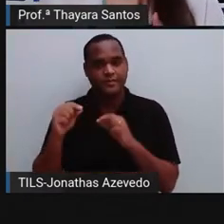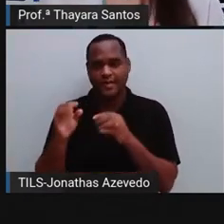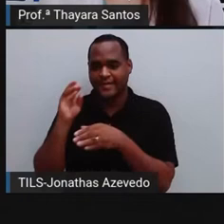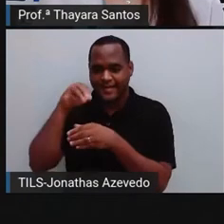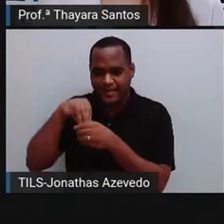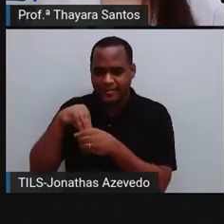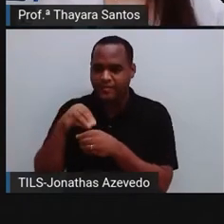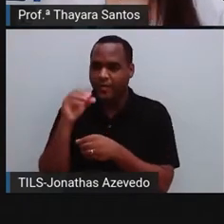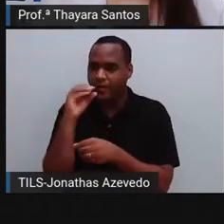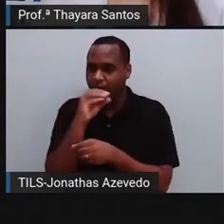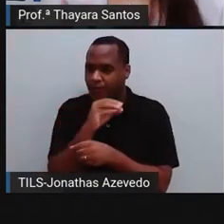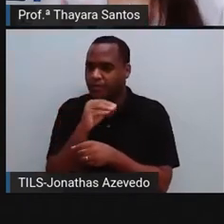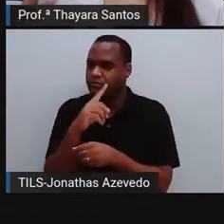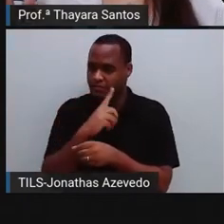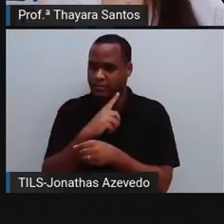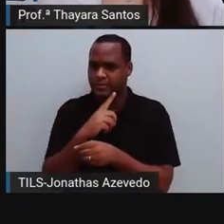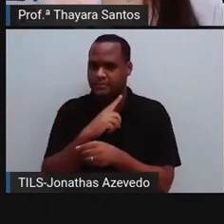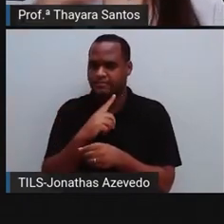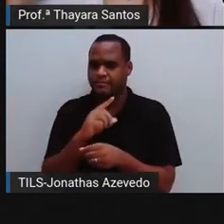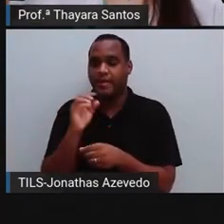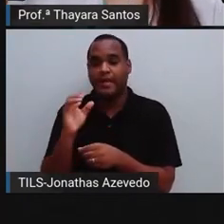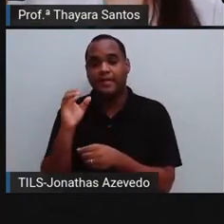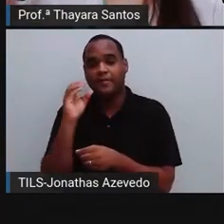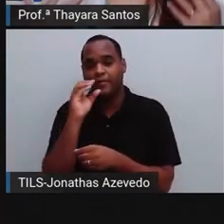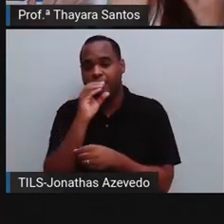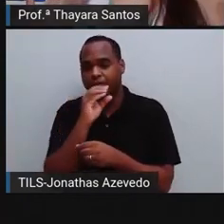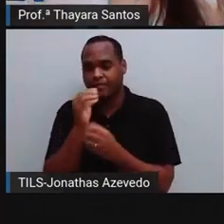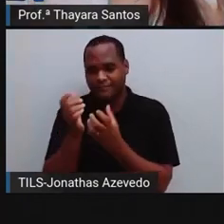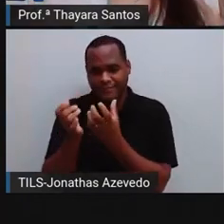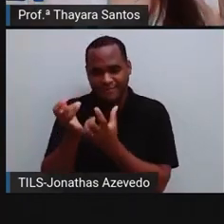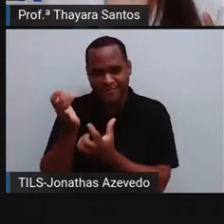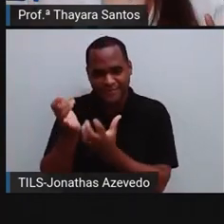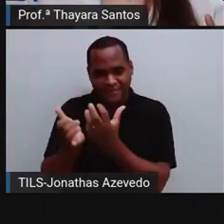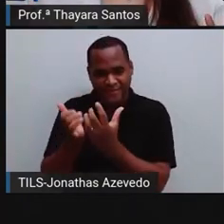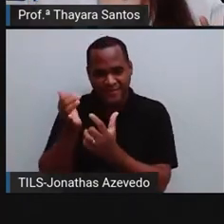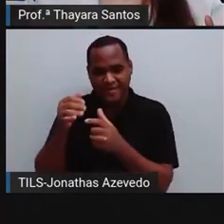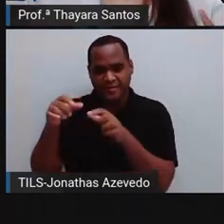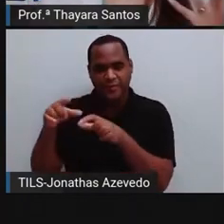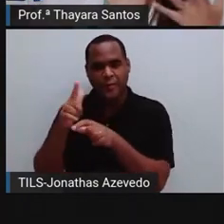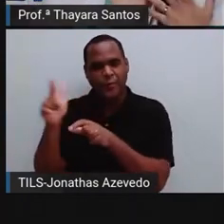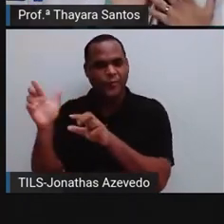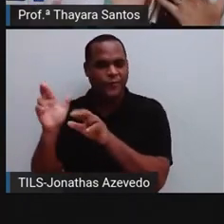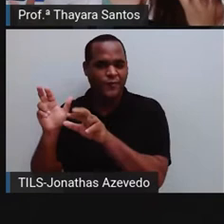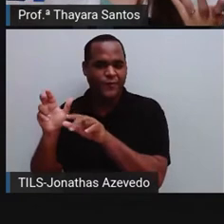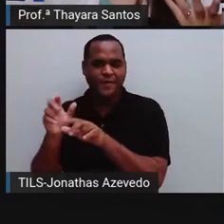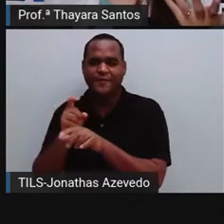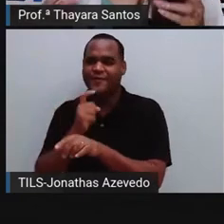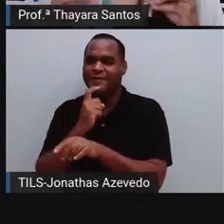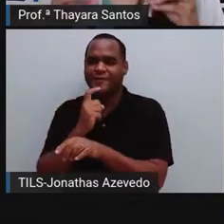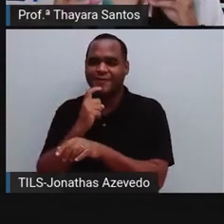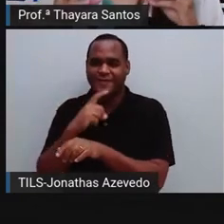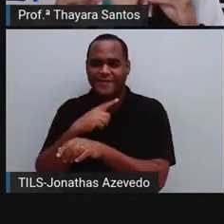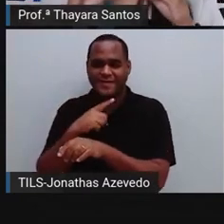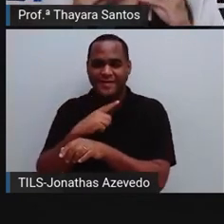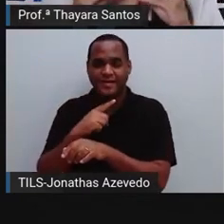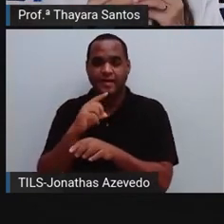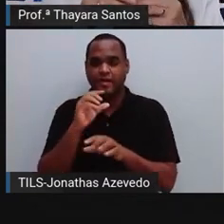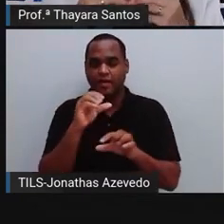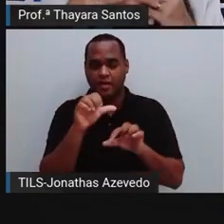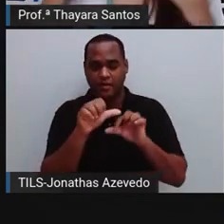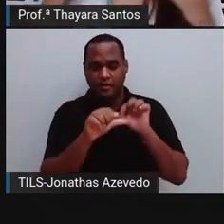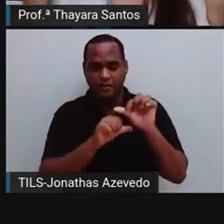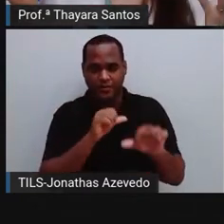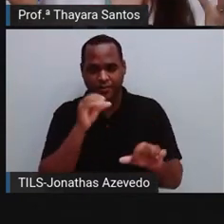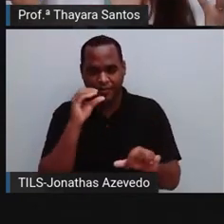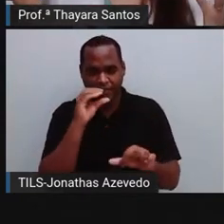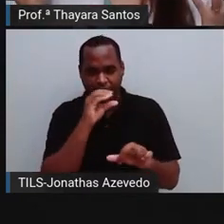recipiente, e esse líquido é. Ele vai estar no ambiente que vai estar mais frio do que ele. O que é que ele vai fazer? Esse calor, ele